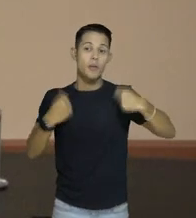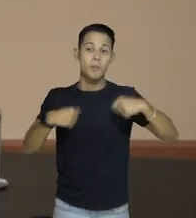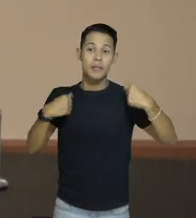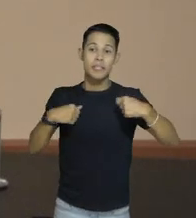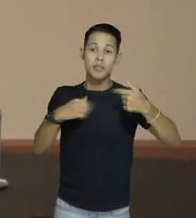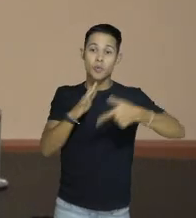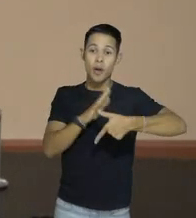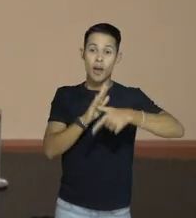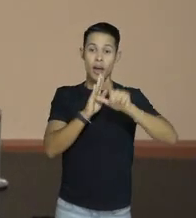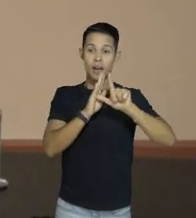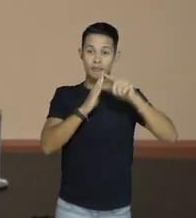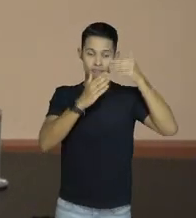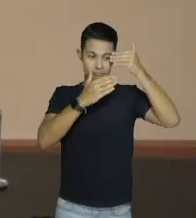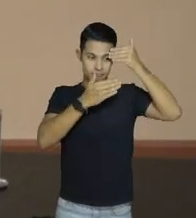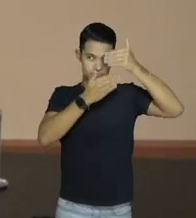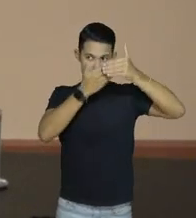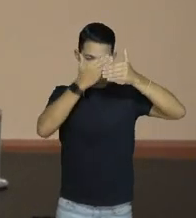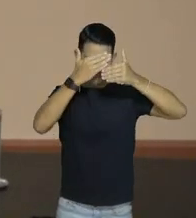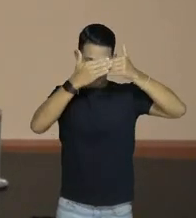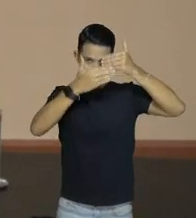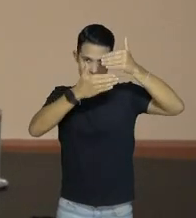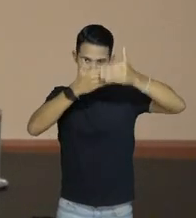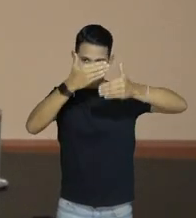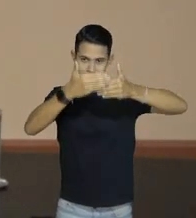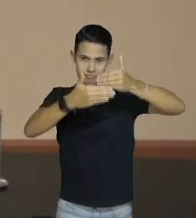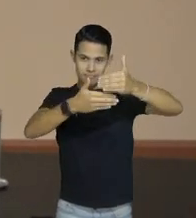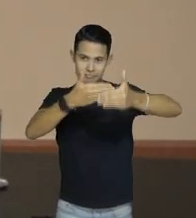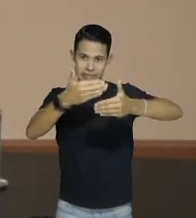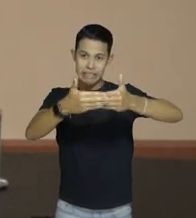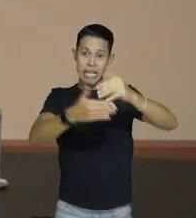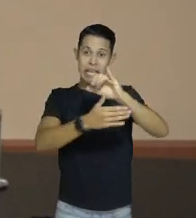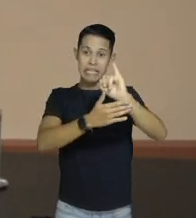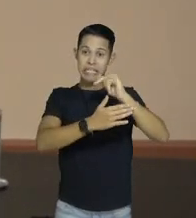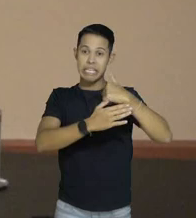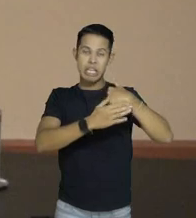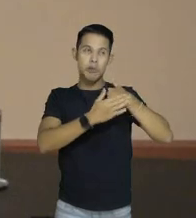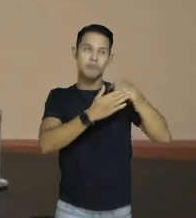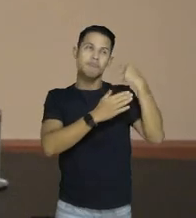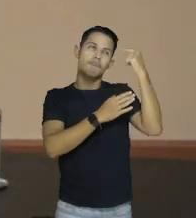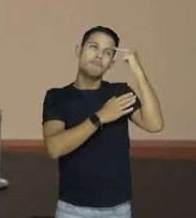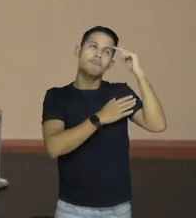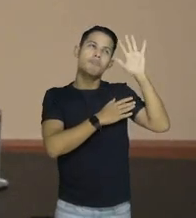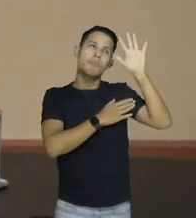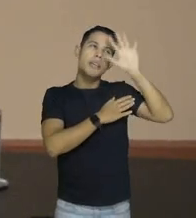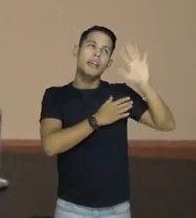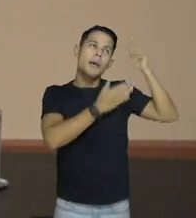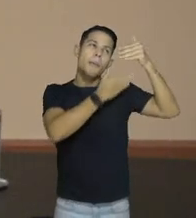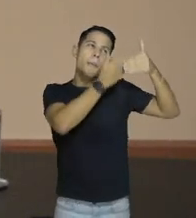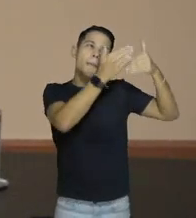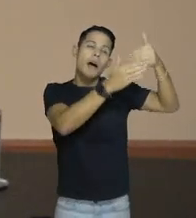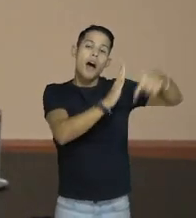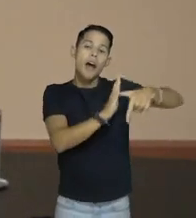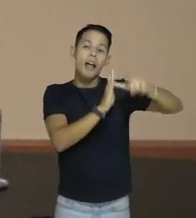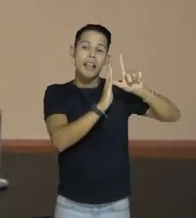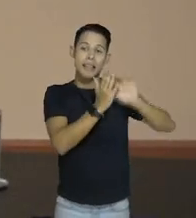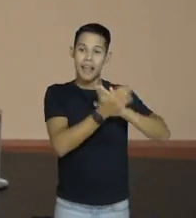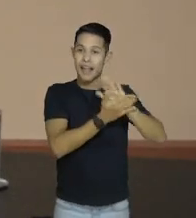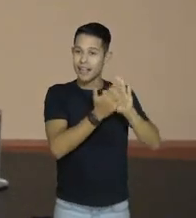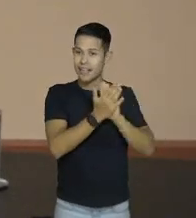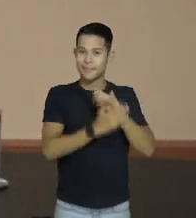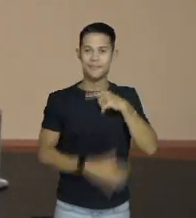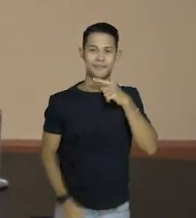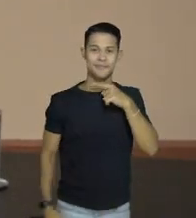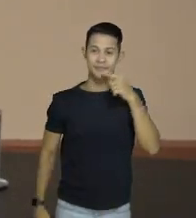processar. Se eu não processo o que está chegando, como que eu vou pensar sobre aquilo? Olhando